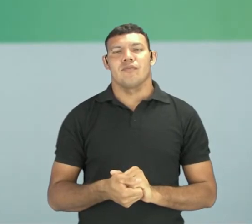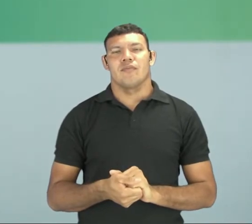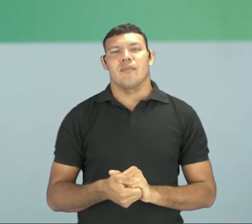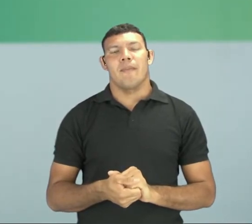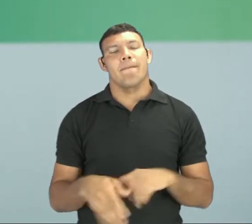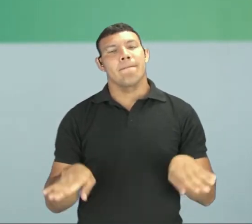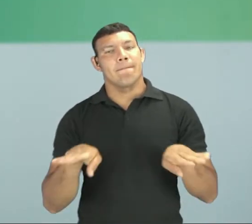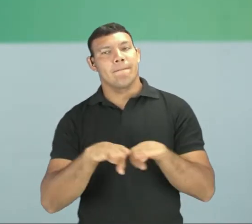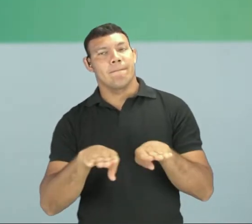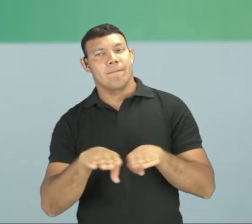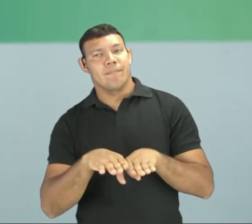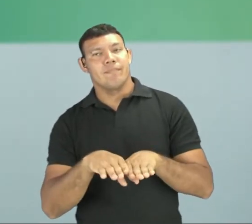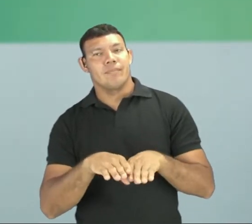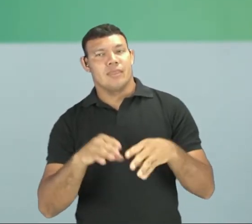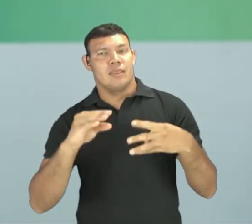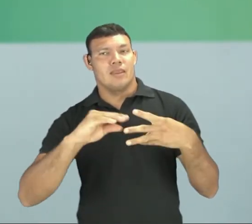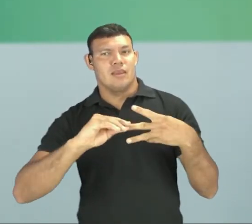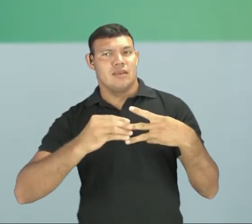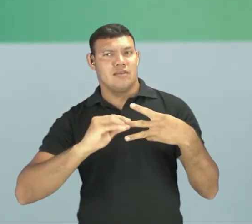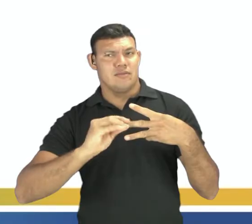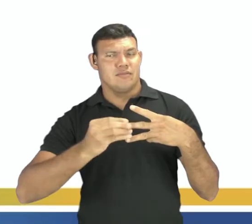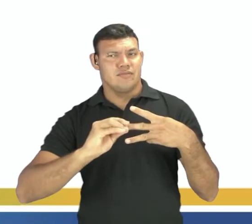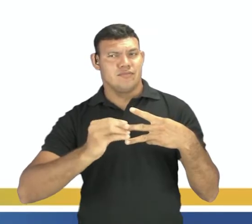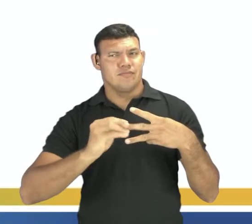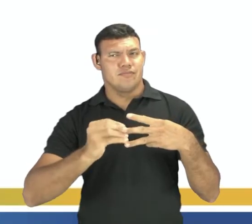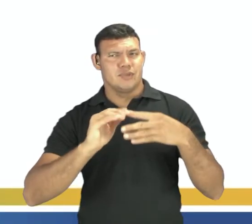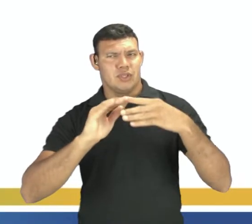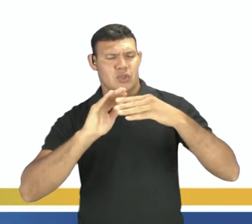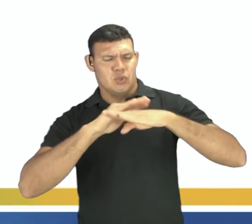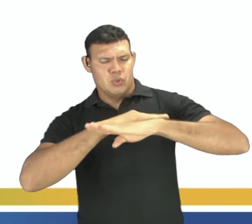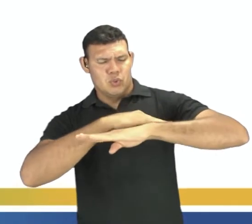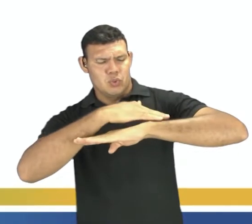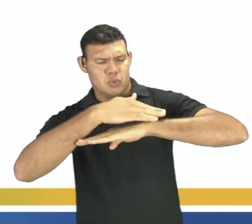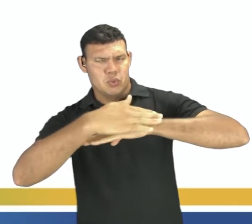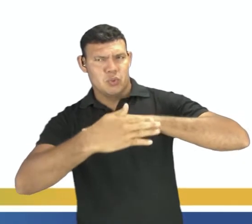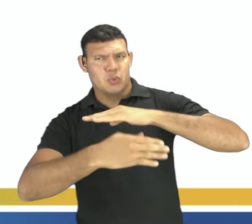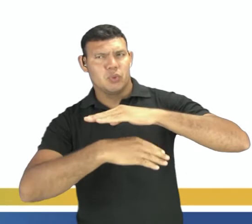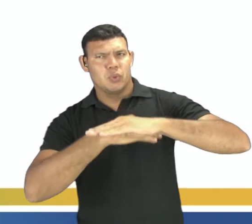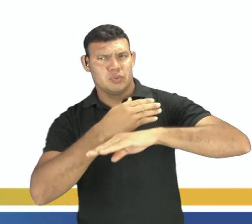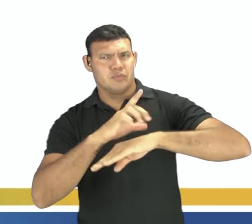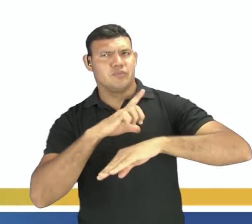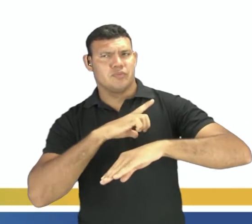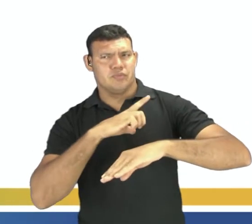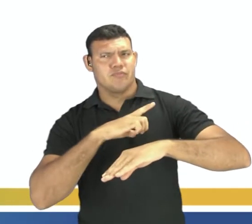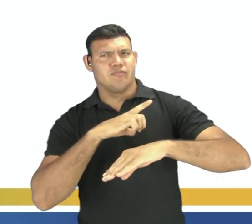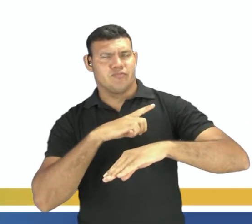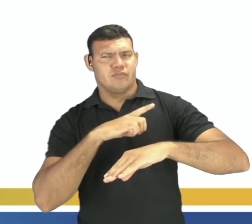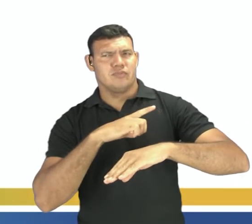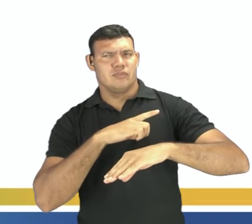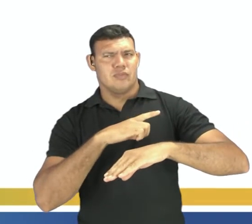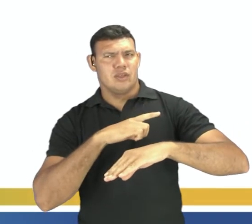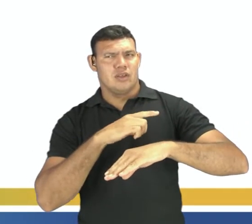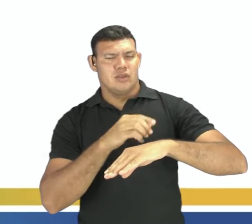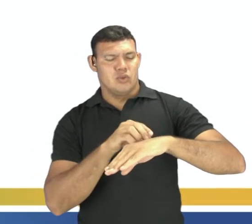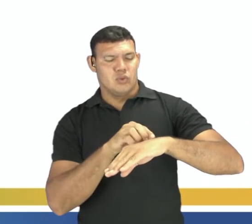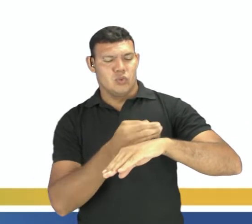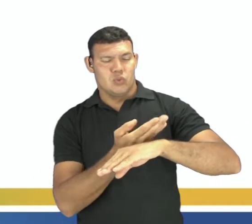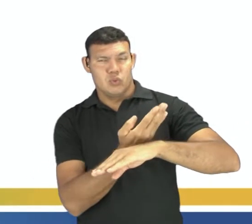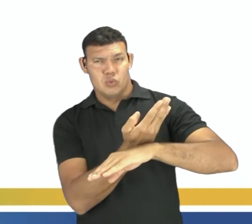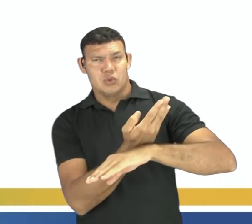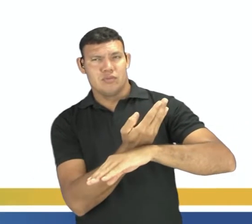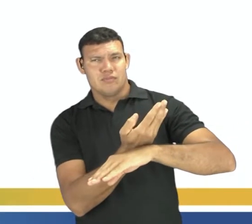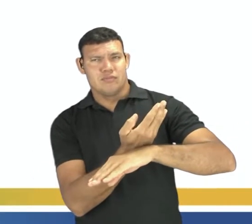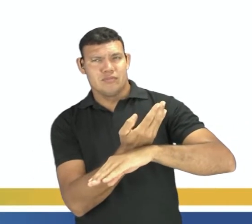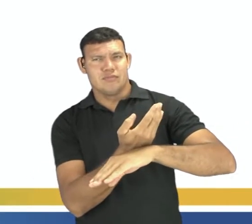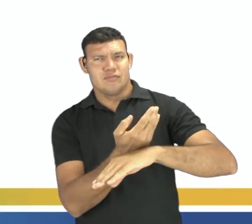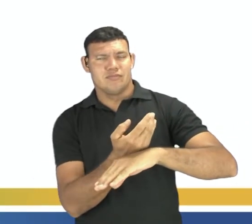expostas. As células do epitélio de revestimento, eles apresentam polaridade. Um polo é voltado para a